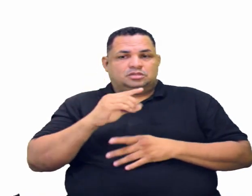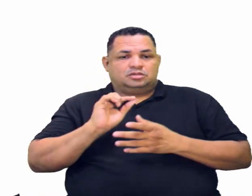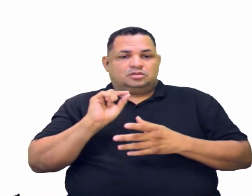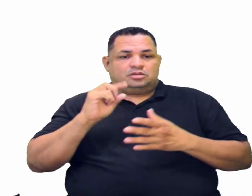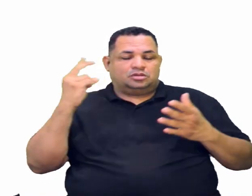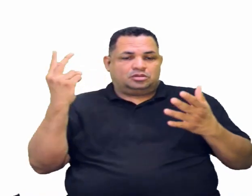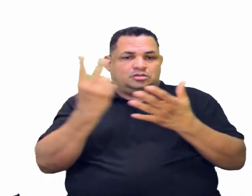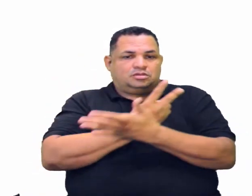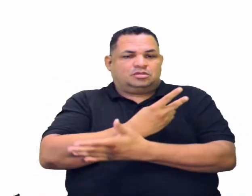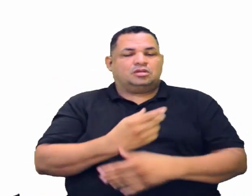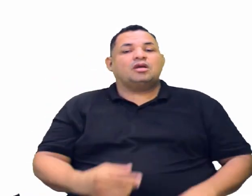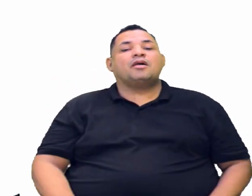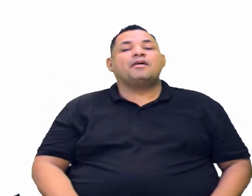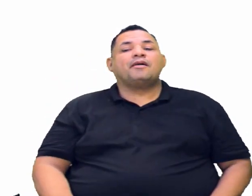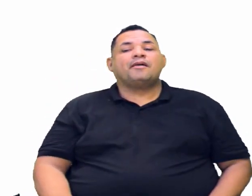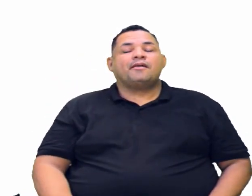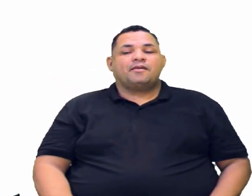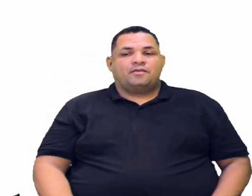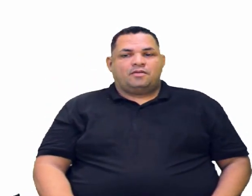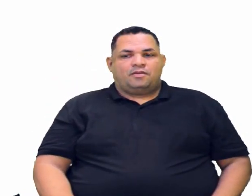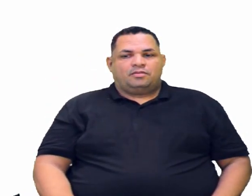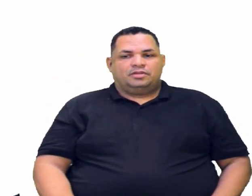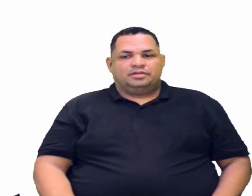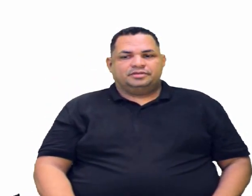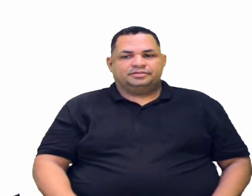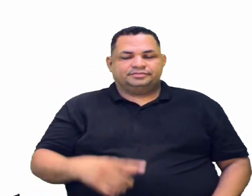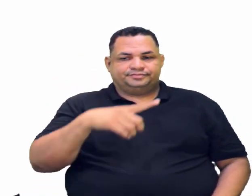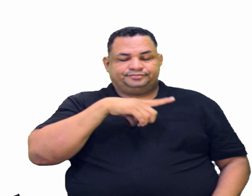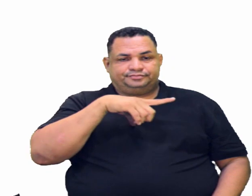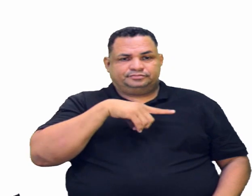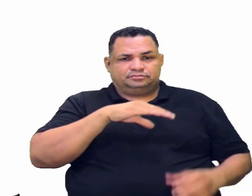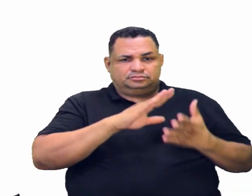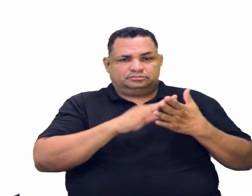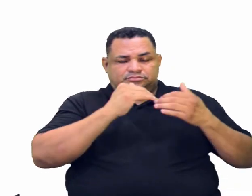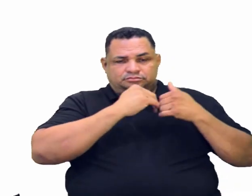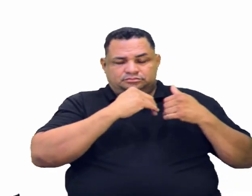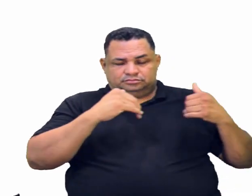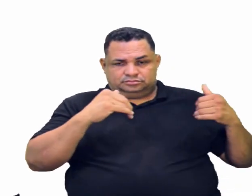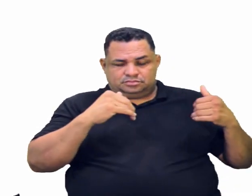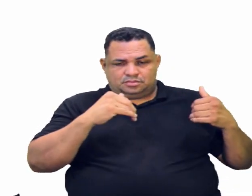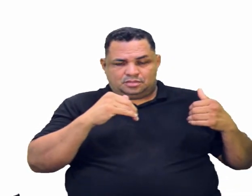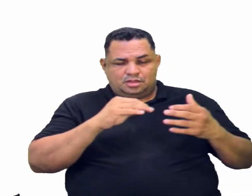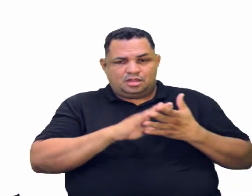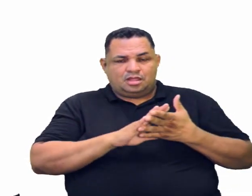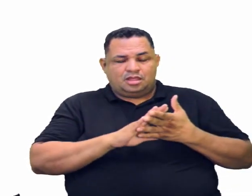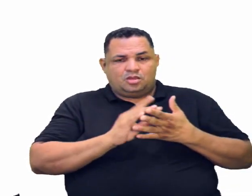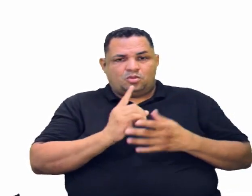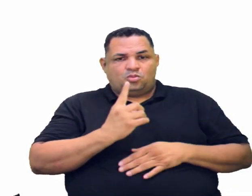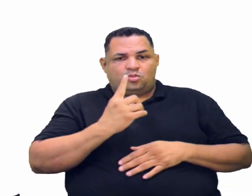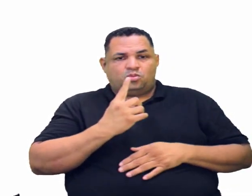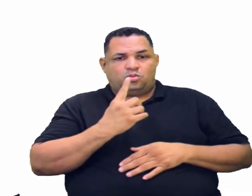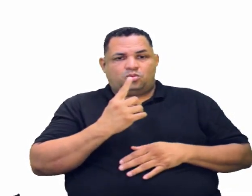vai acontecer. Novamente, a gente vai ter o rompimento da ligação dupla. Um hidrogênio liga-se